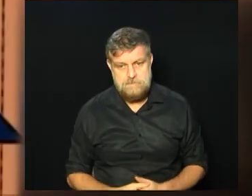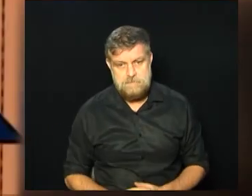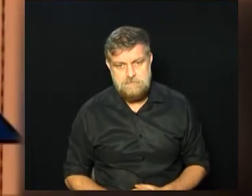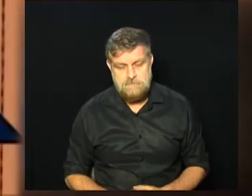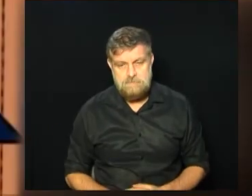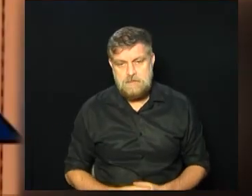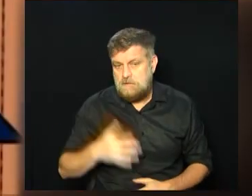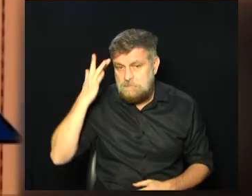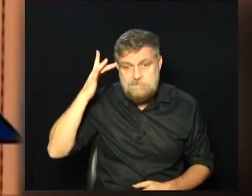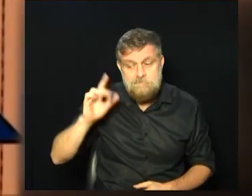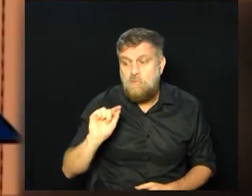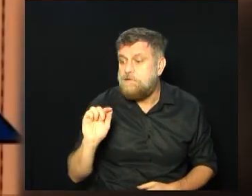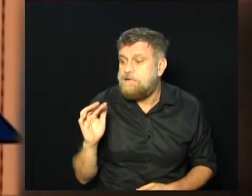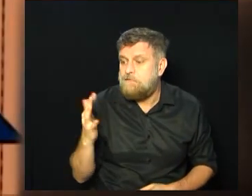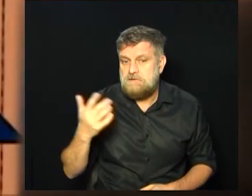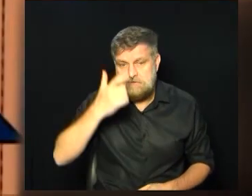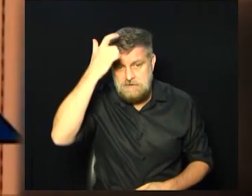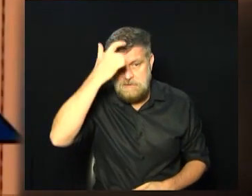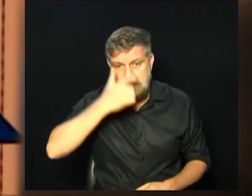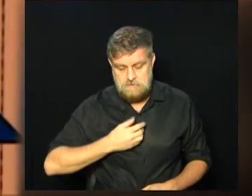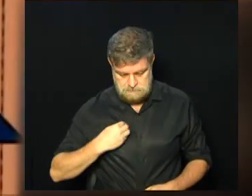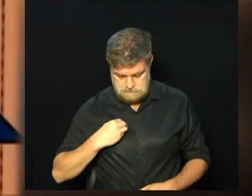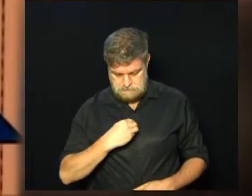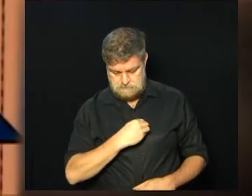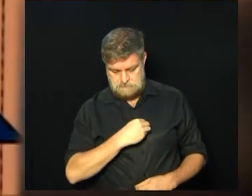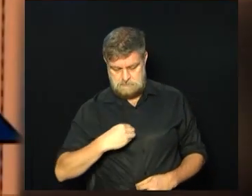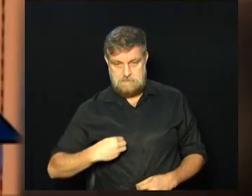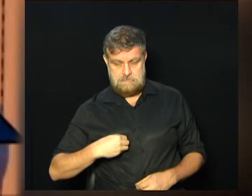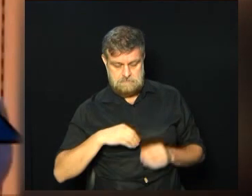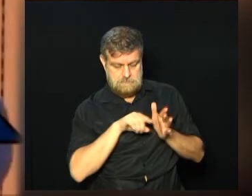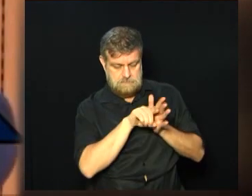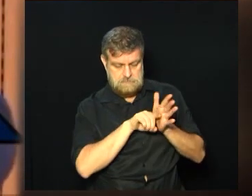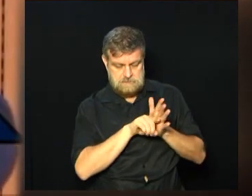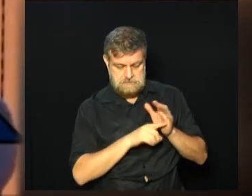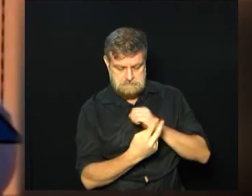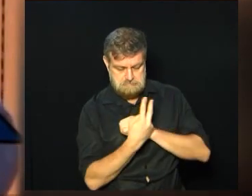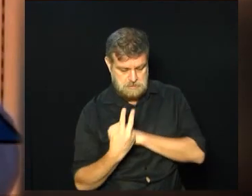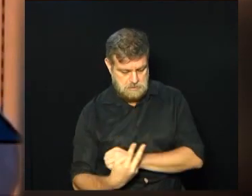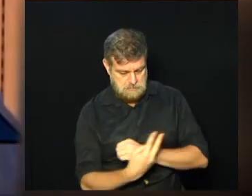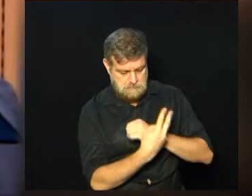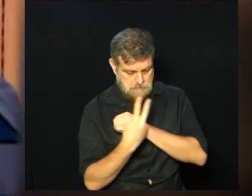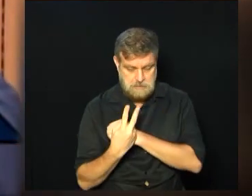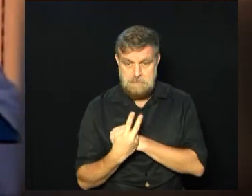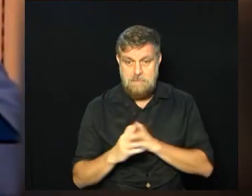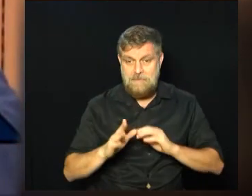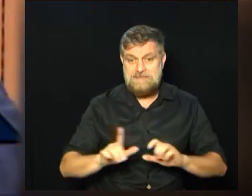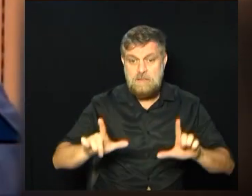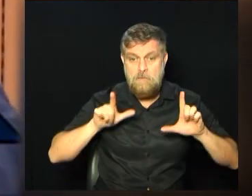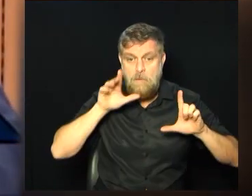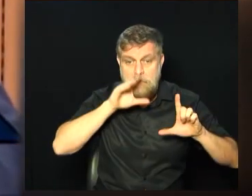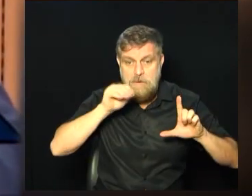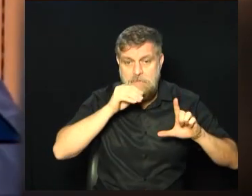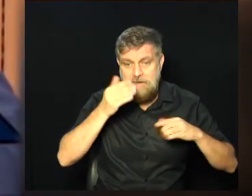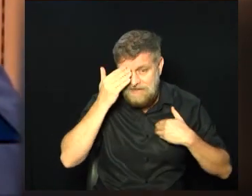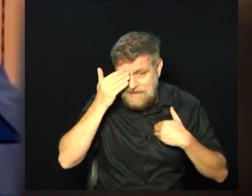Não sei o que aconteceu, estou fazendo os exames necessários para apurar, mas eu subo aqui para agradecer